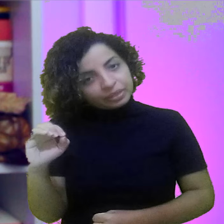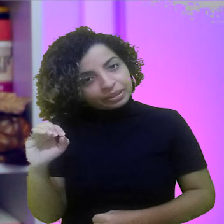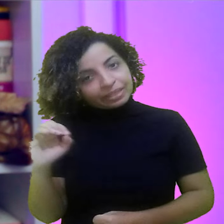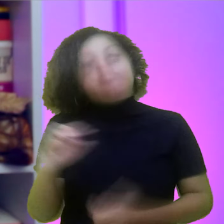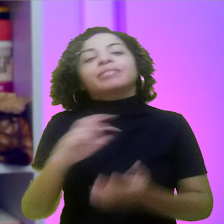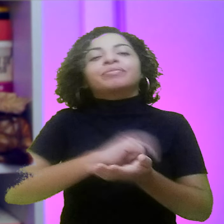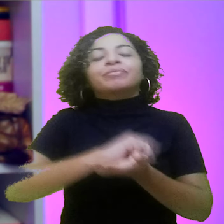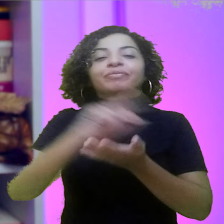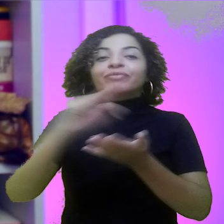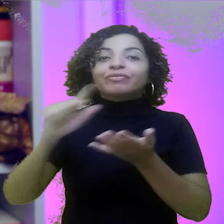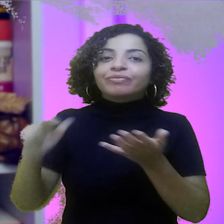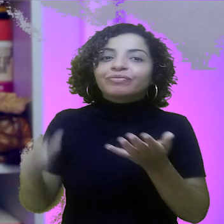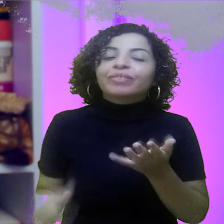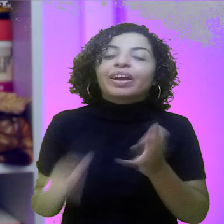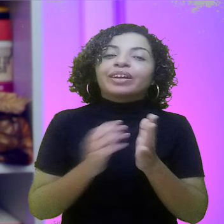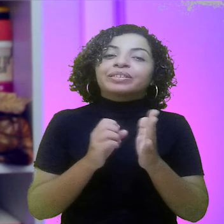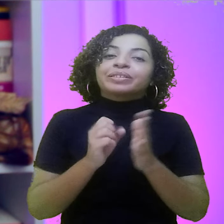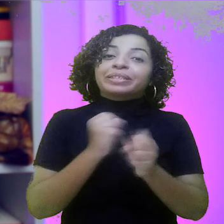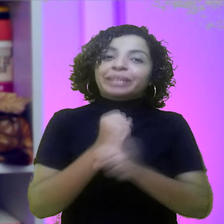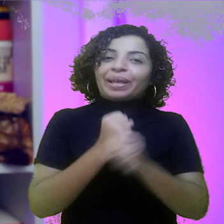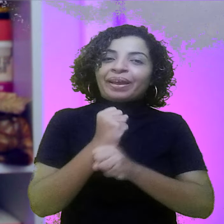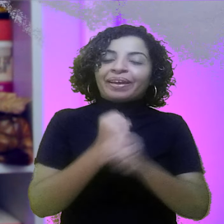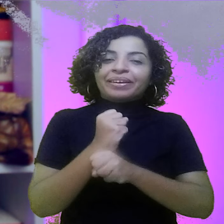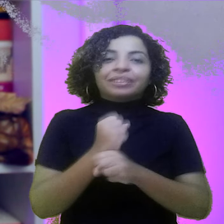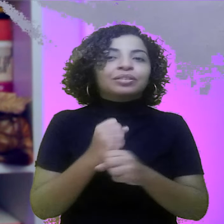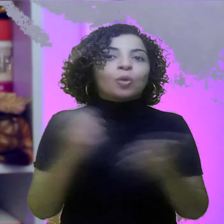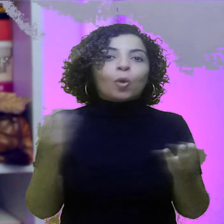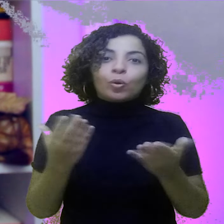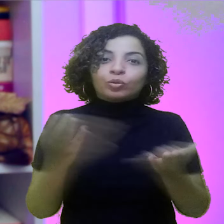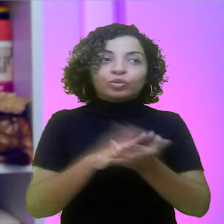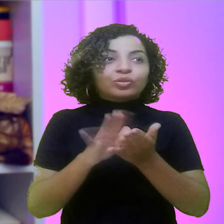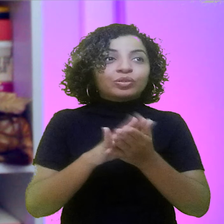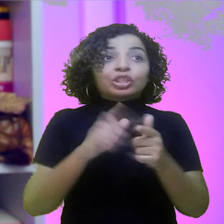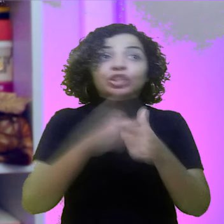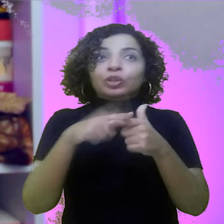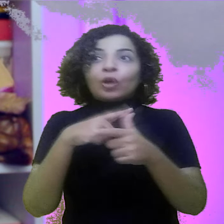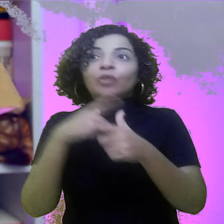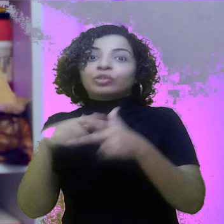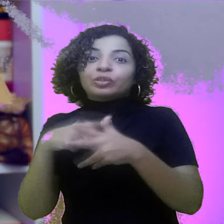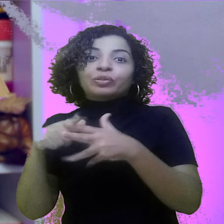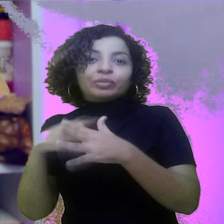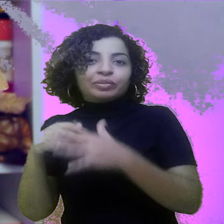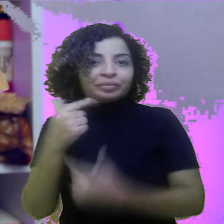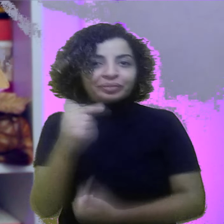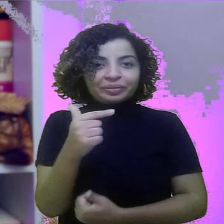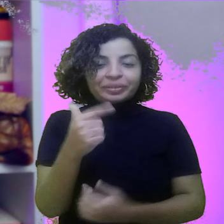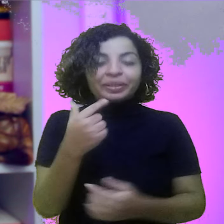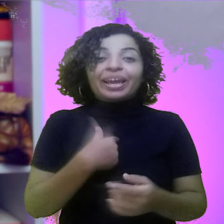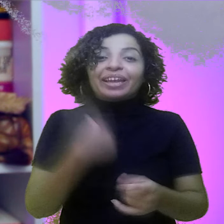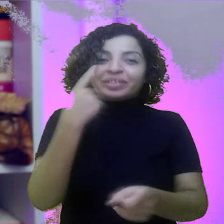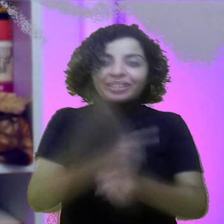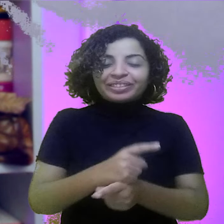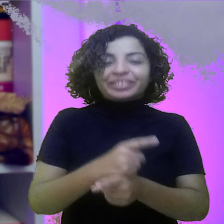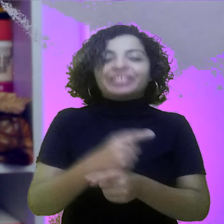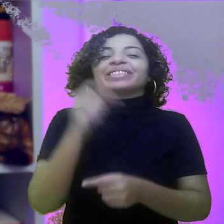tem uma infinidade desses livros, muitos livros mesmo, que hoje você não tem novas edições. E eu acabei comprando esse aqui,